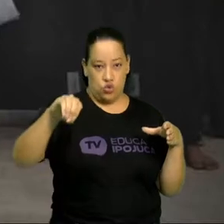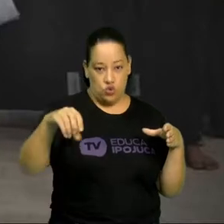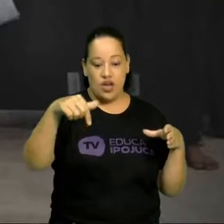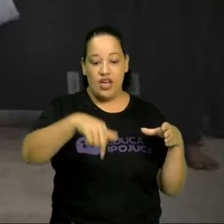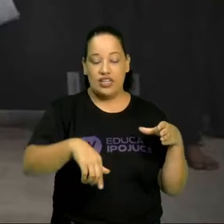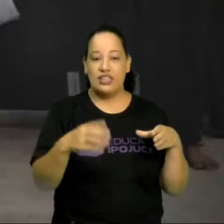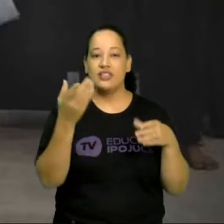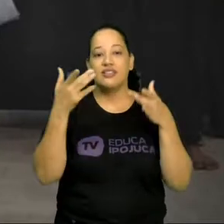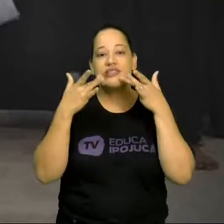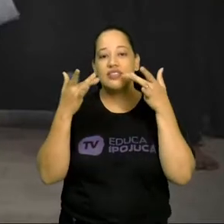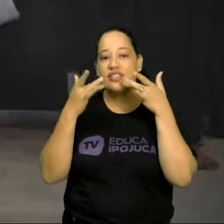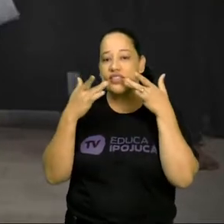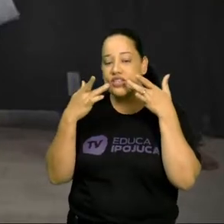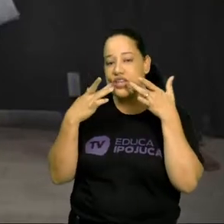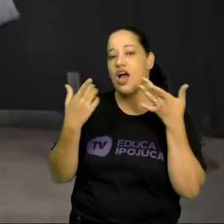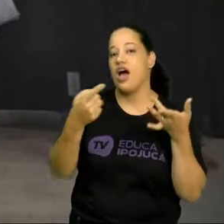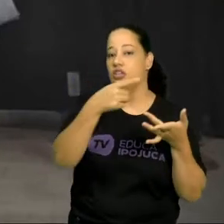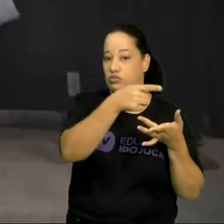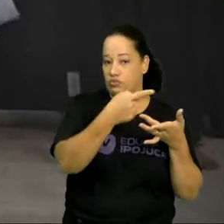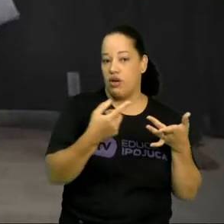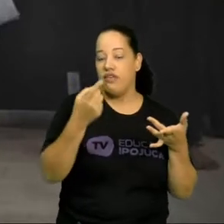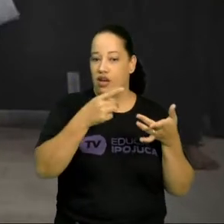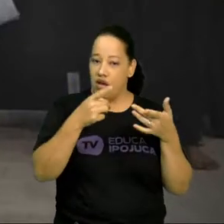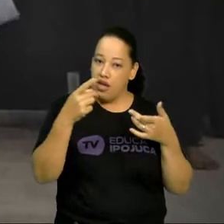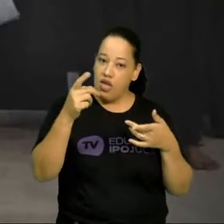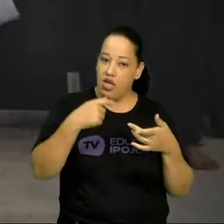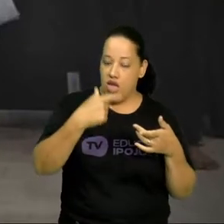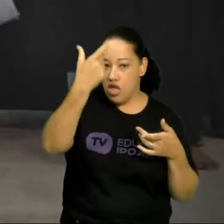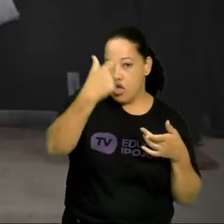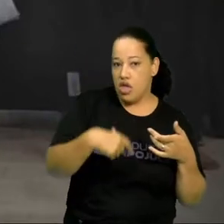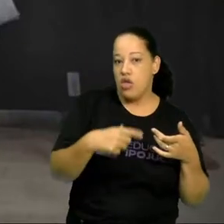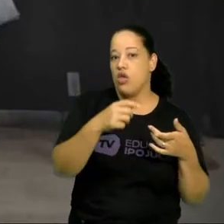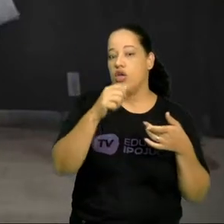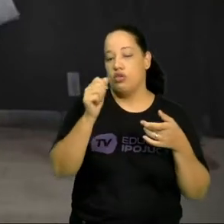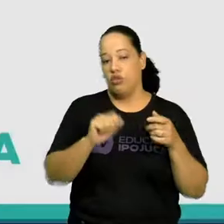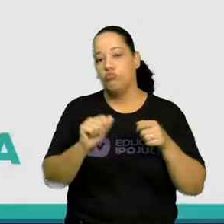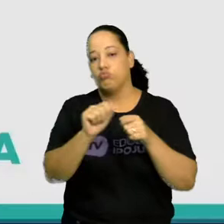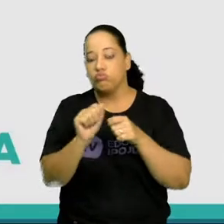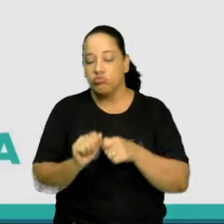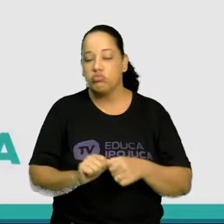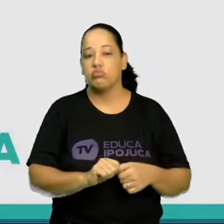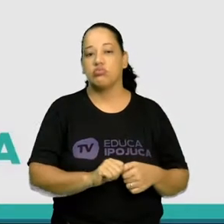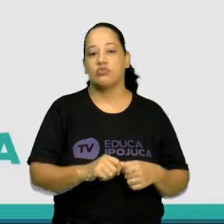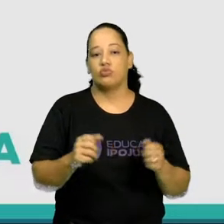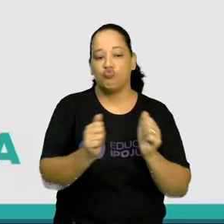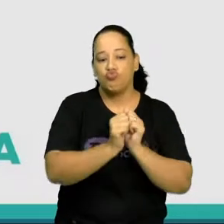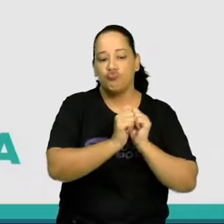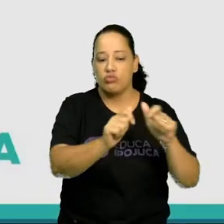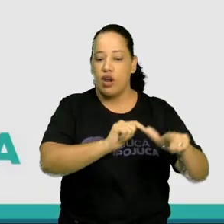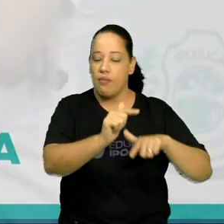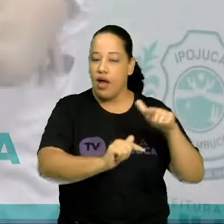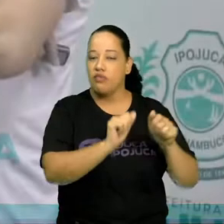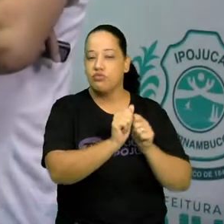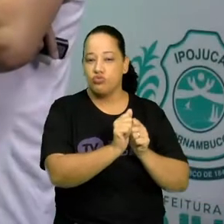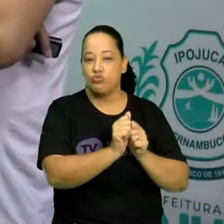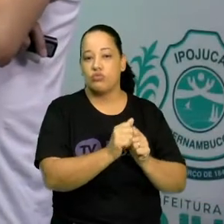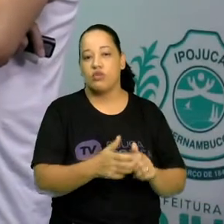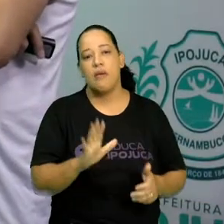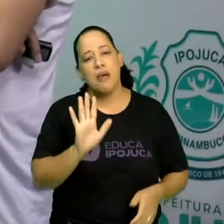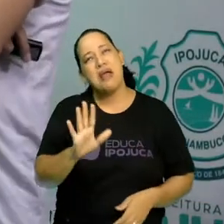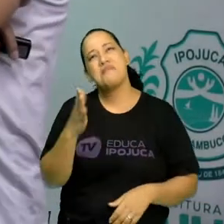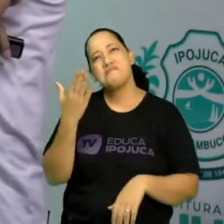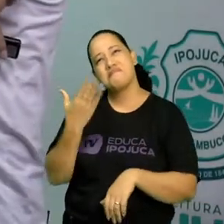dirijo e são meus alunos atores maravilhosos, ok? E precisa